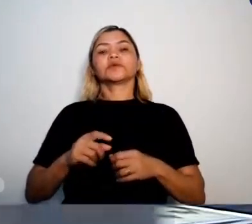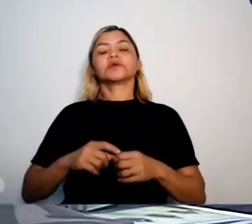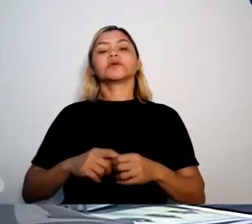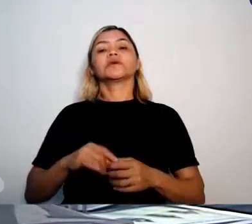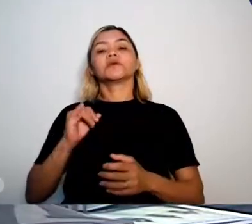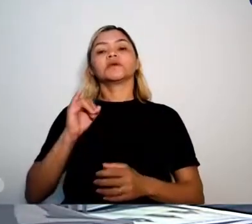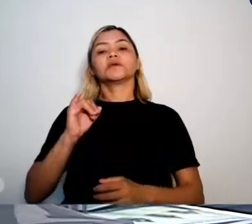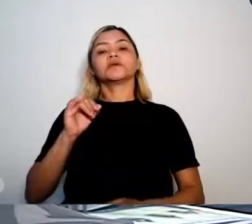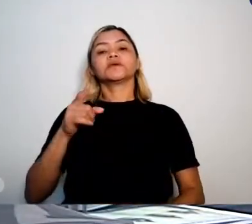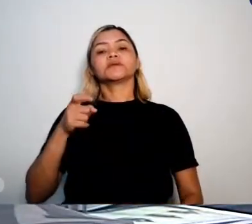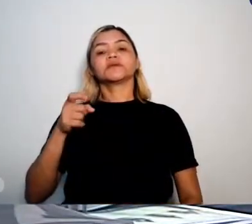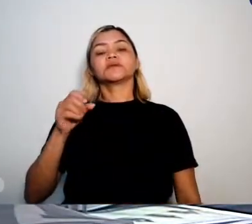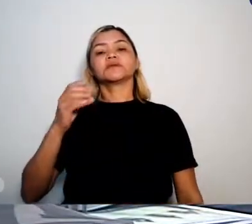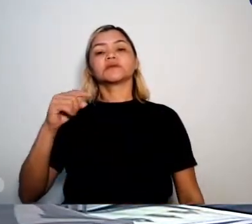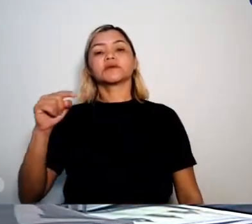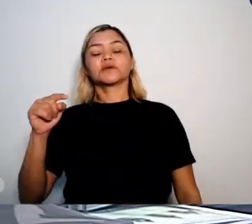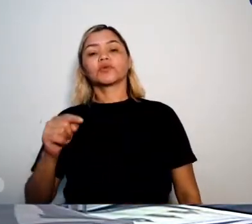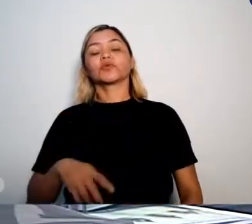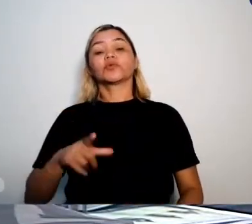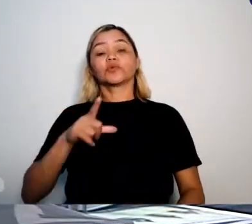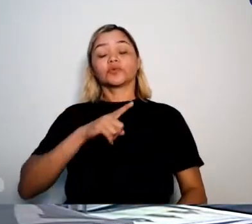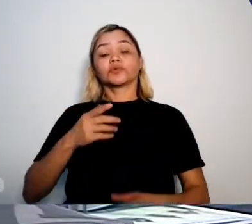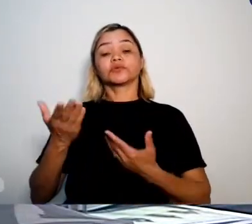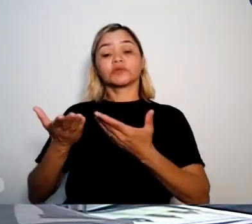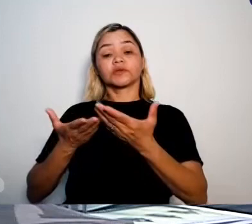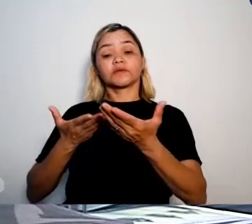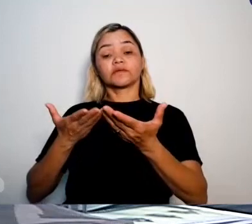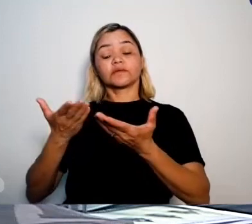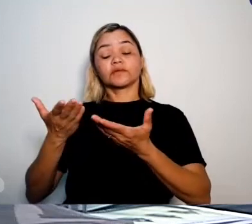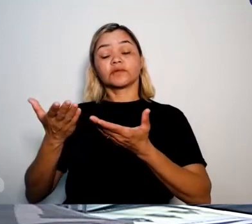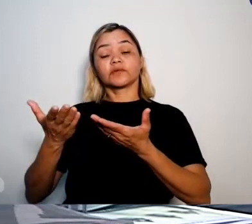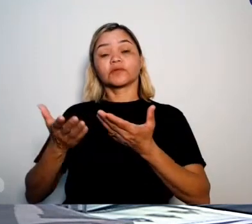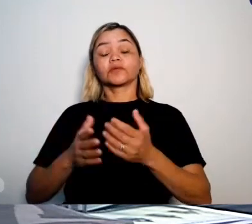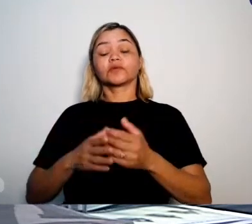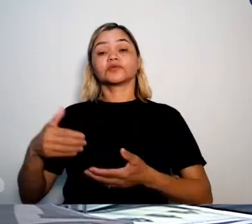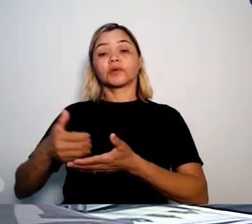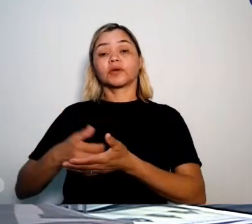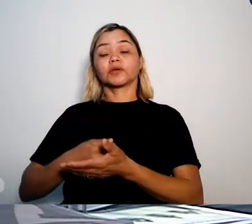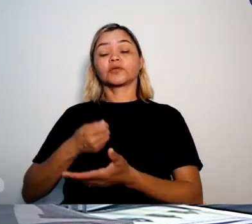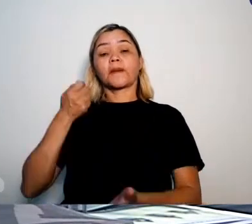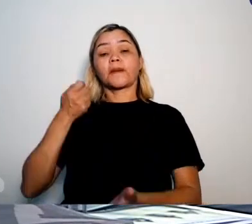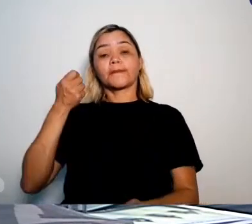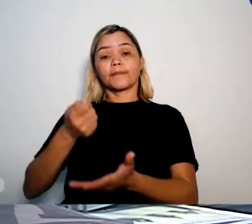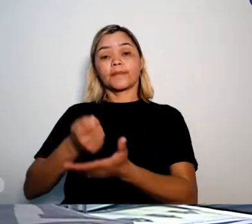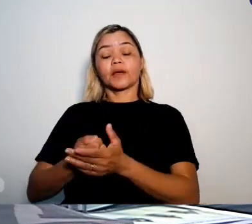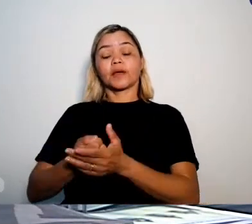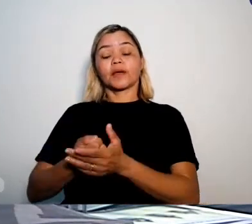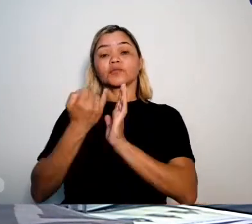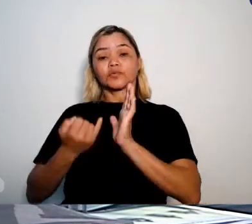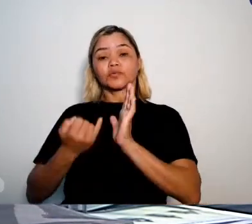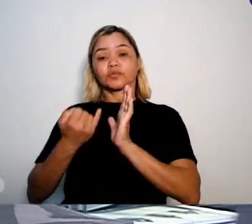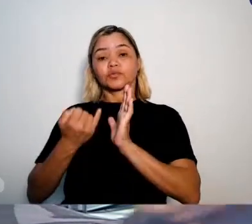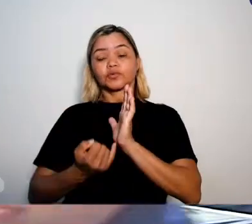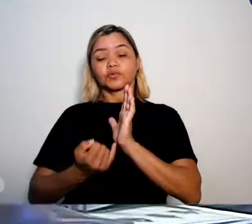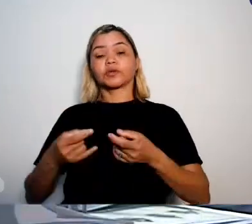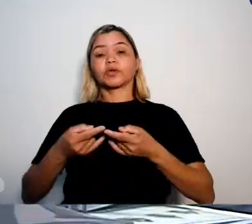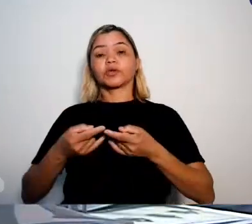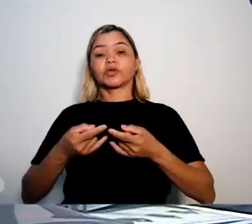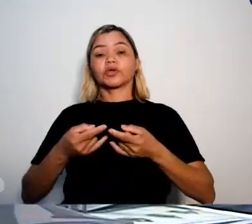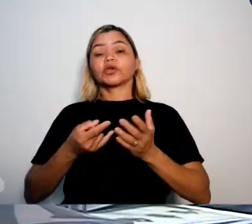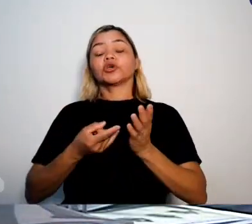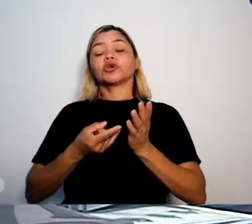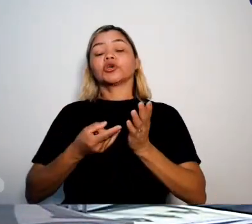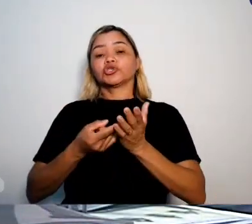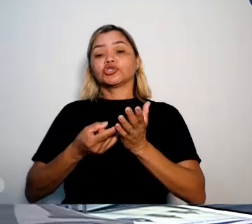públicos municipais de Botucatu do pagamento da tarifa de cheque especial para limites